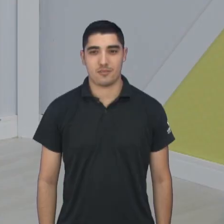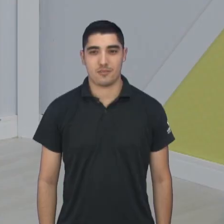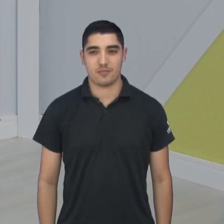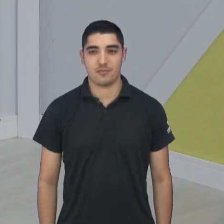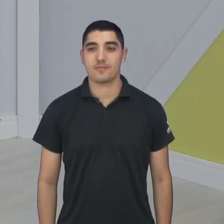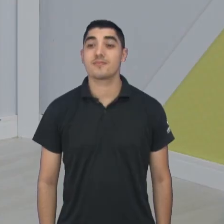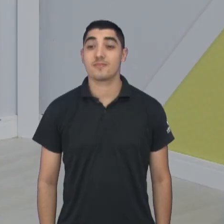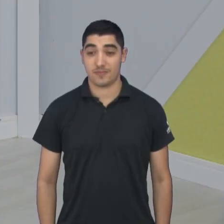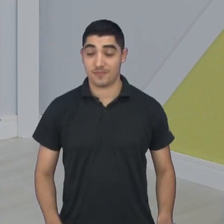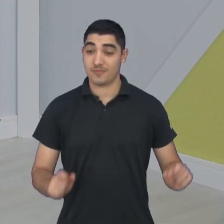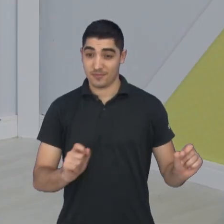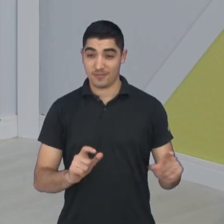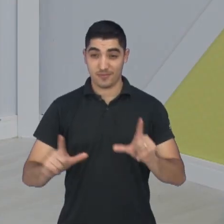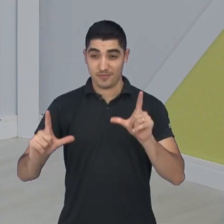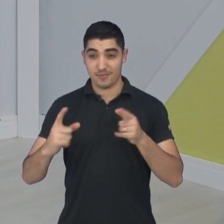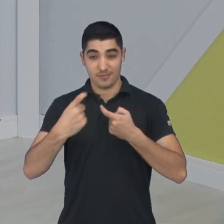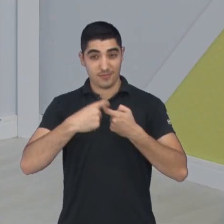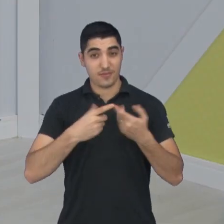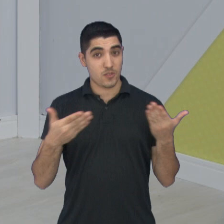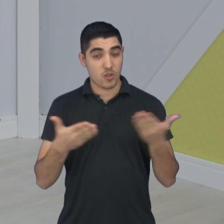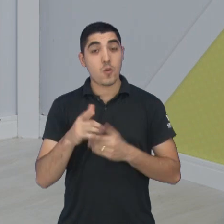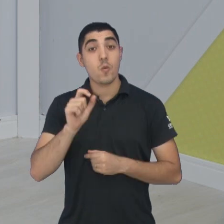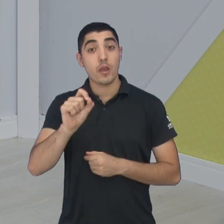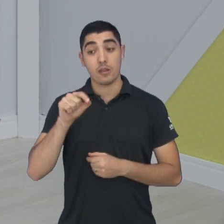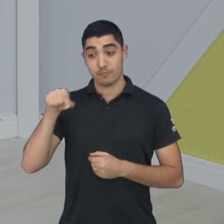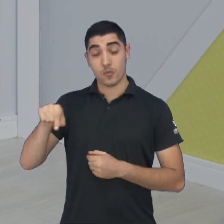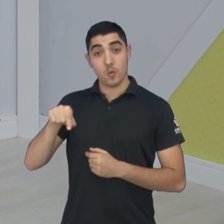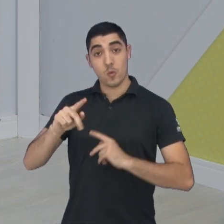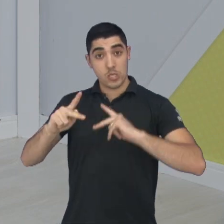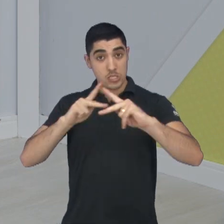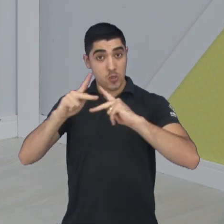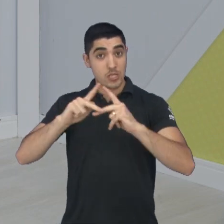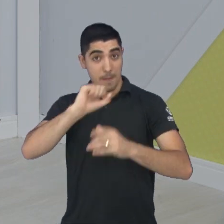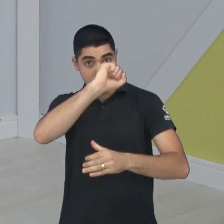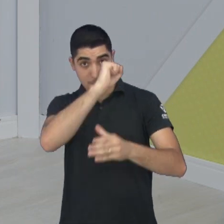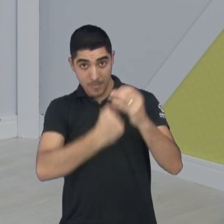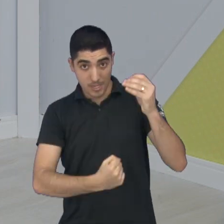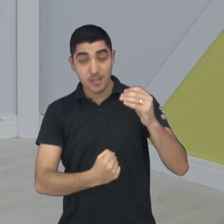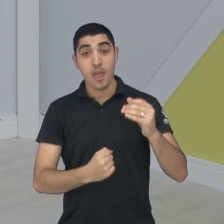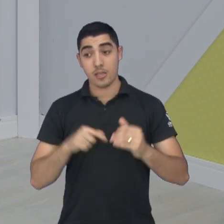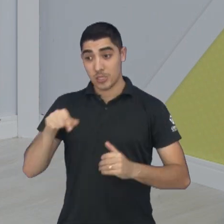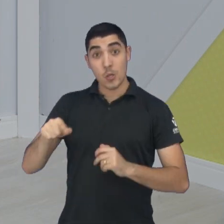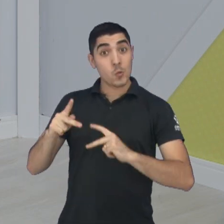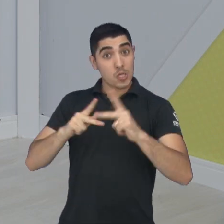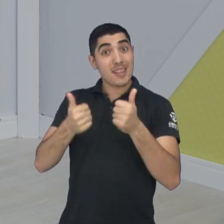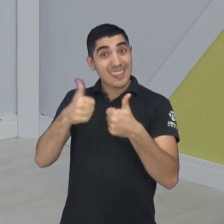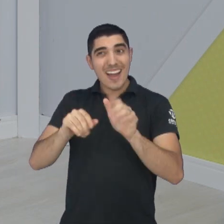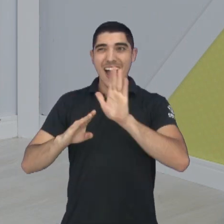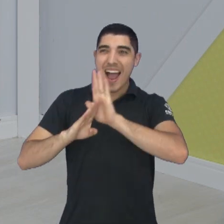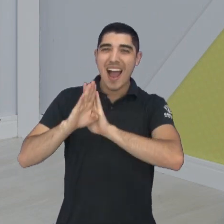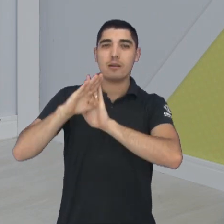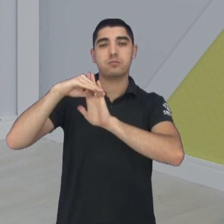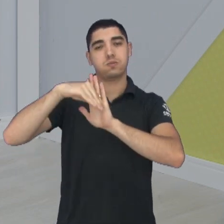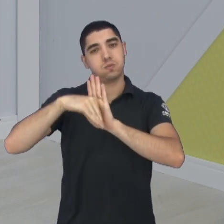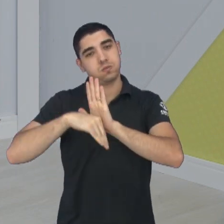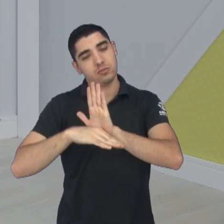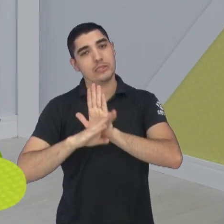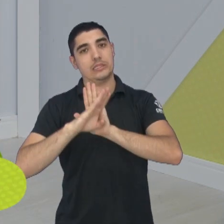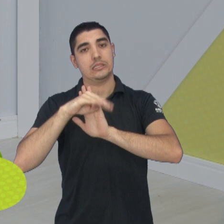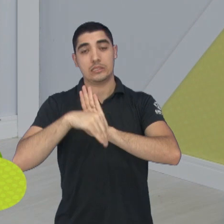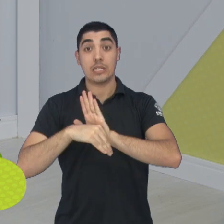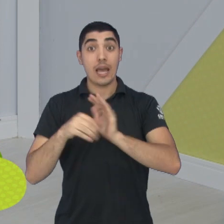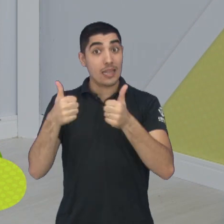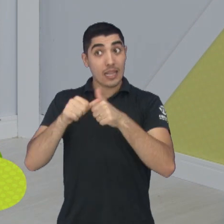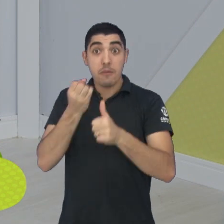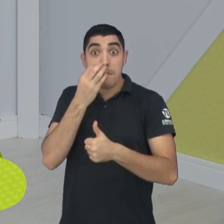Muito bem, de volta com a Hora do Esporte, falando agora do São José Basquetebol. O time viveu altos e baixos na competição, com uma sequência muito